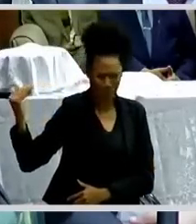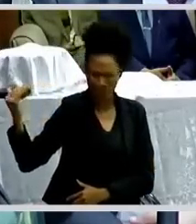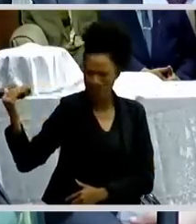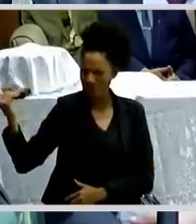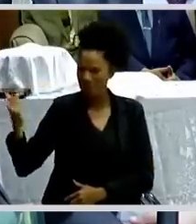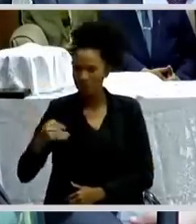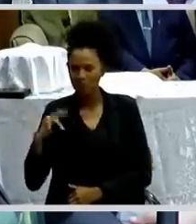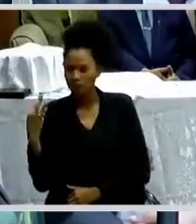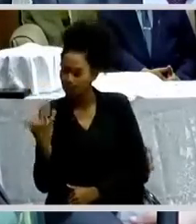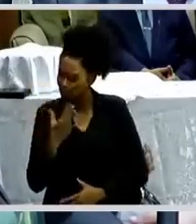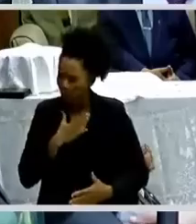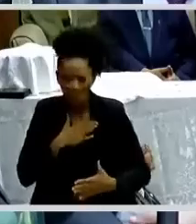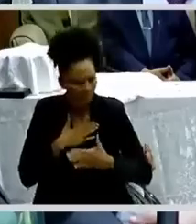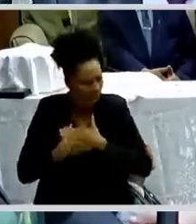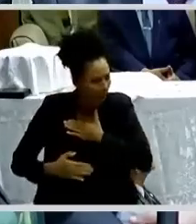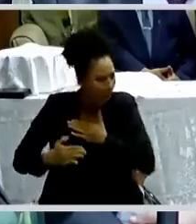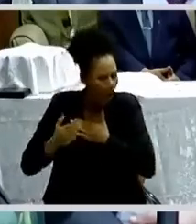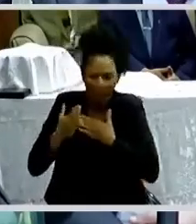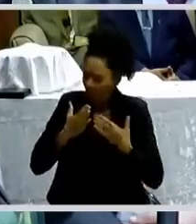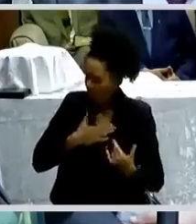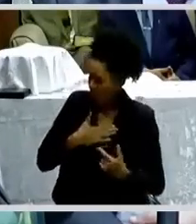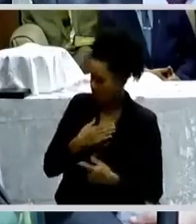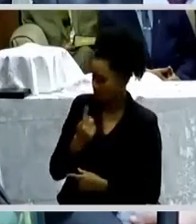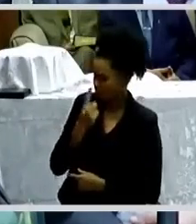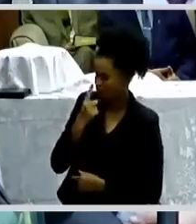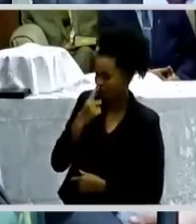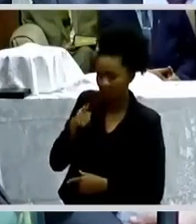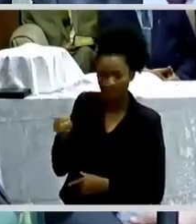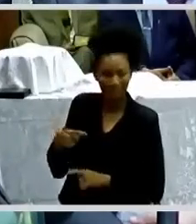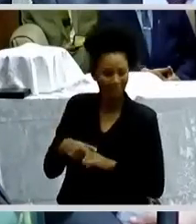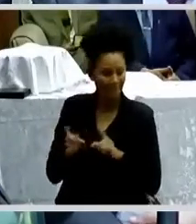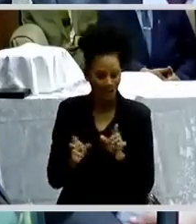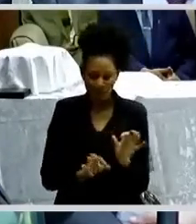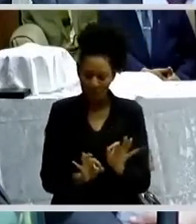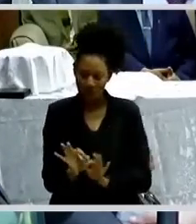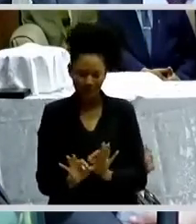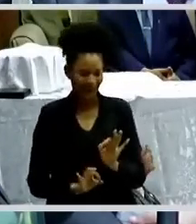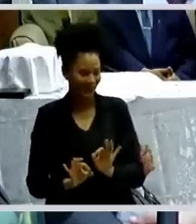da maior aceitação, mas ele não organiza o reino.